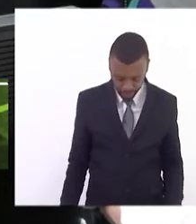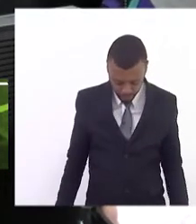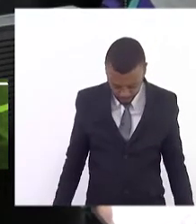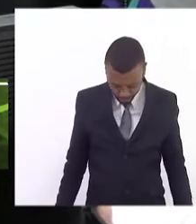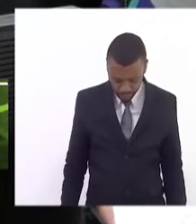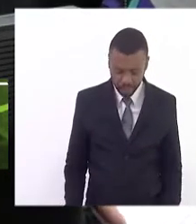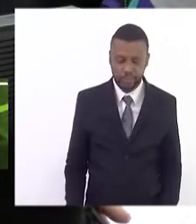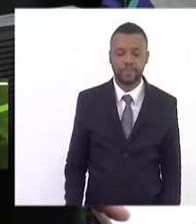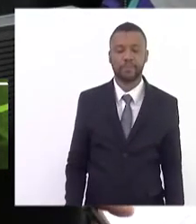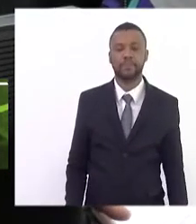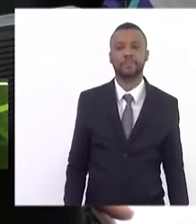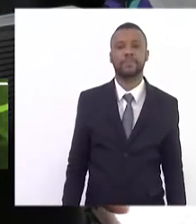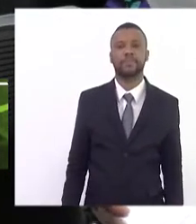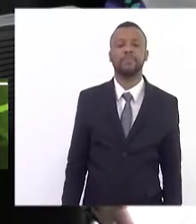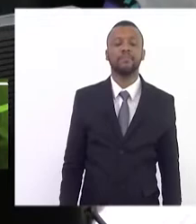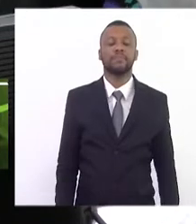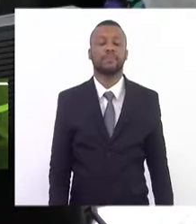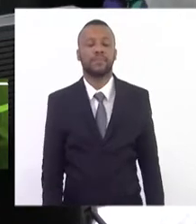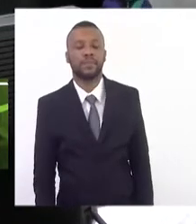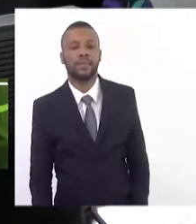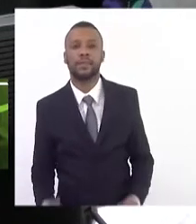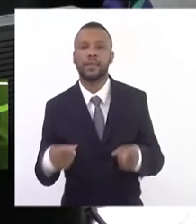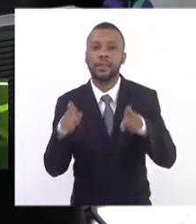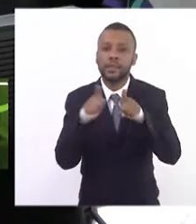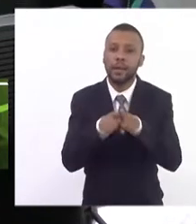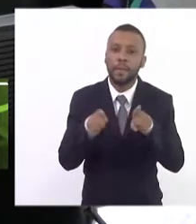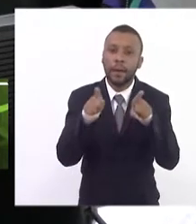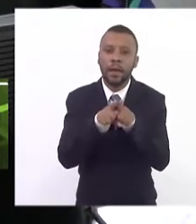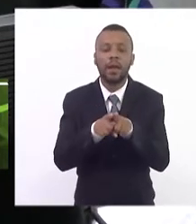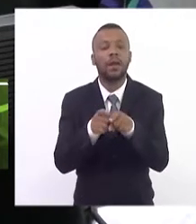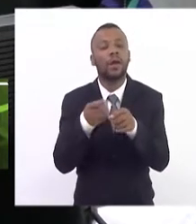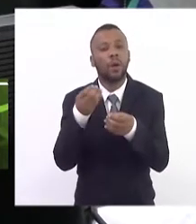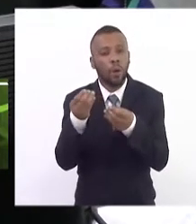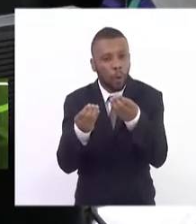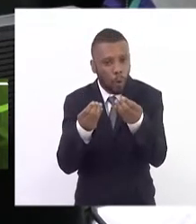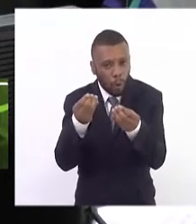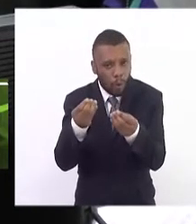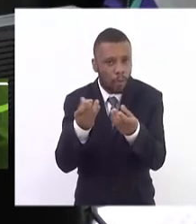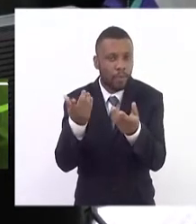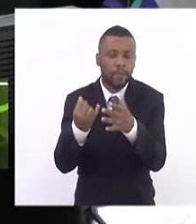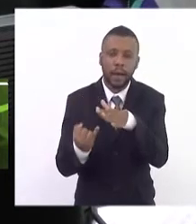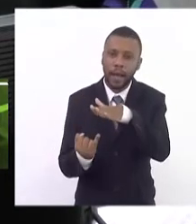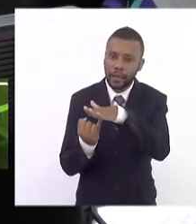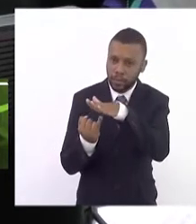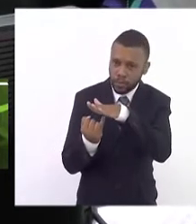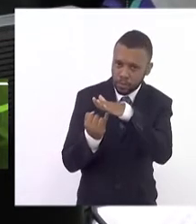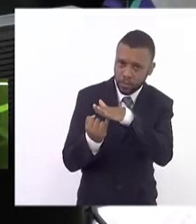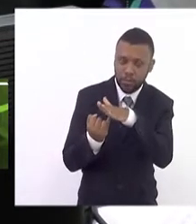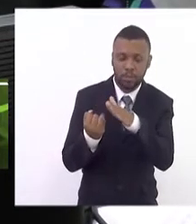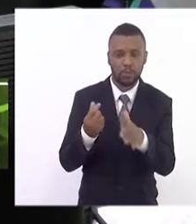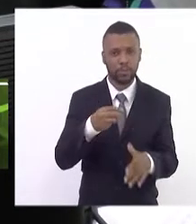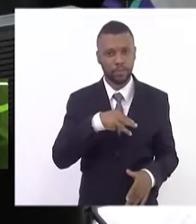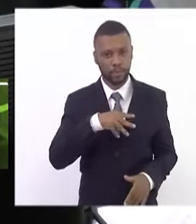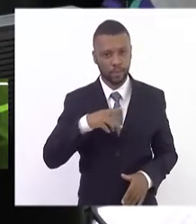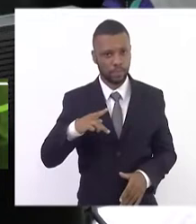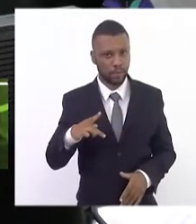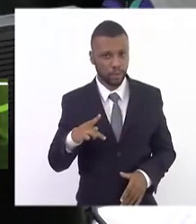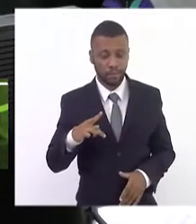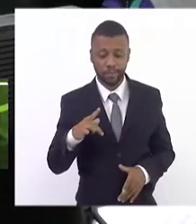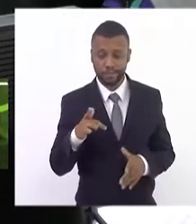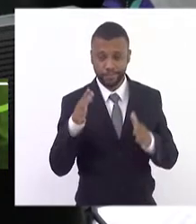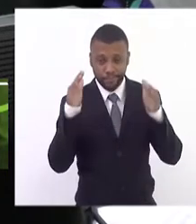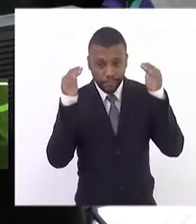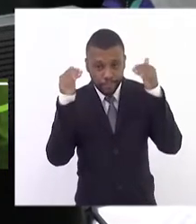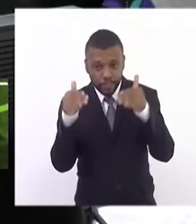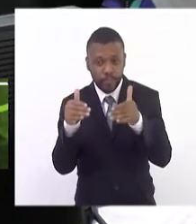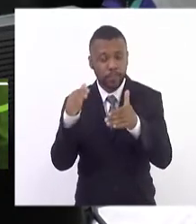desse histórico, né? E também qual foi a instituição do Ministério Público, especificamente, porque tem